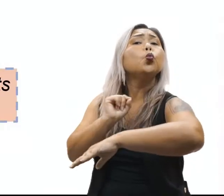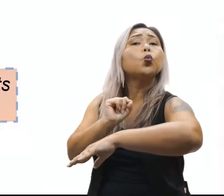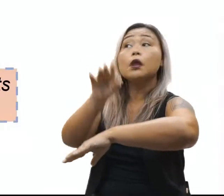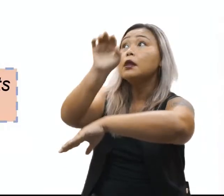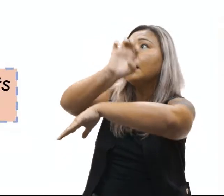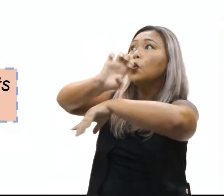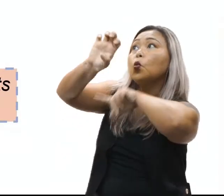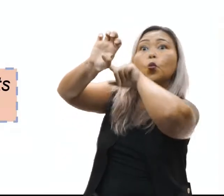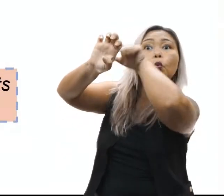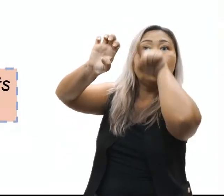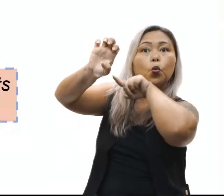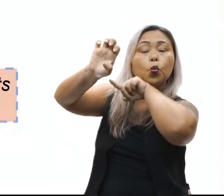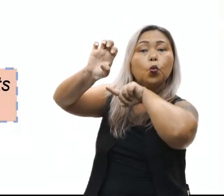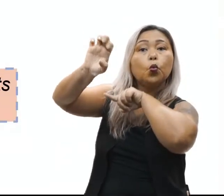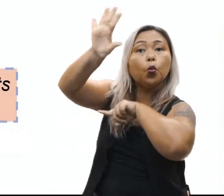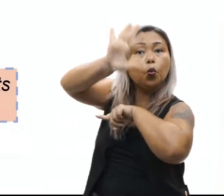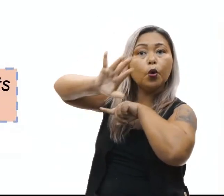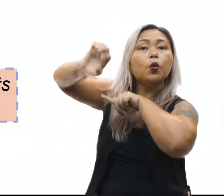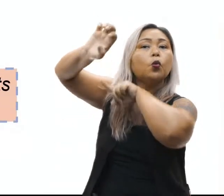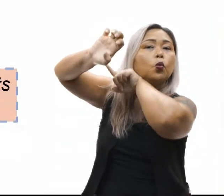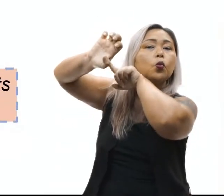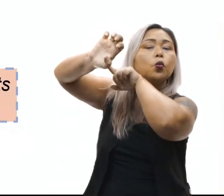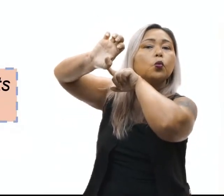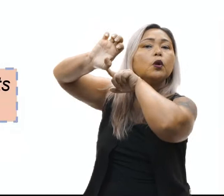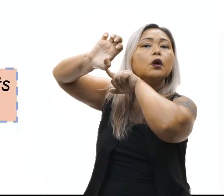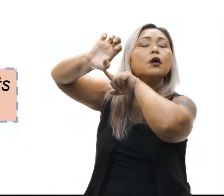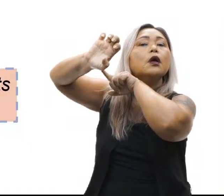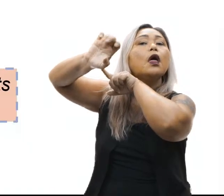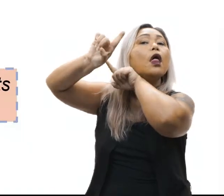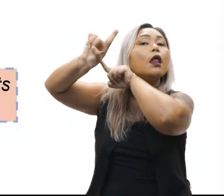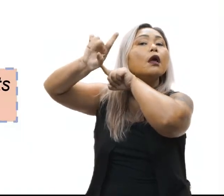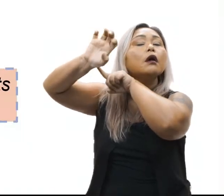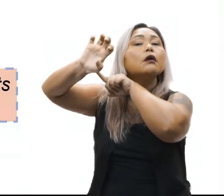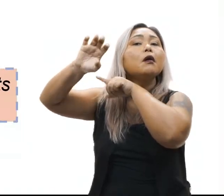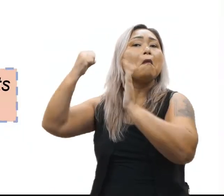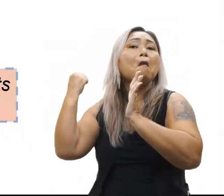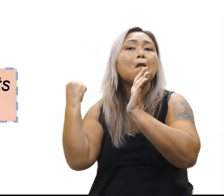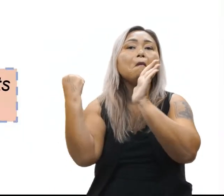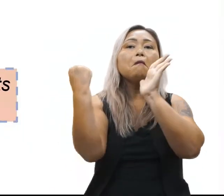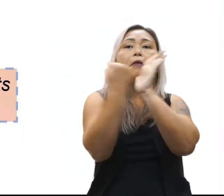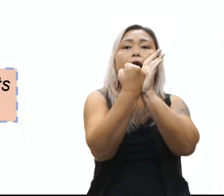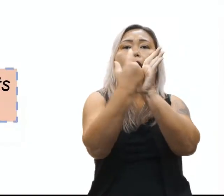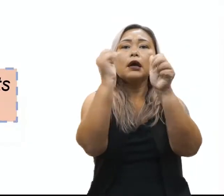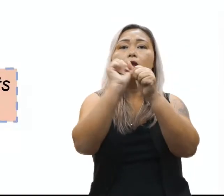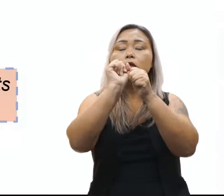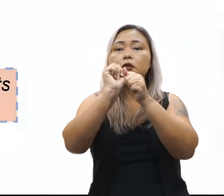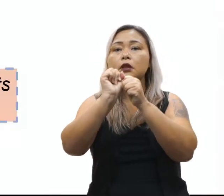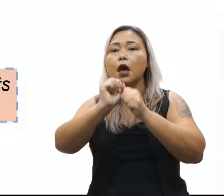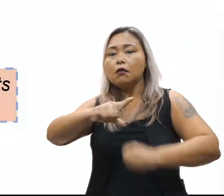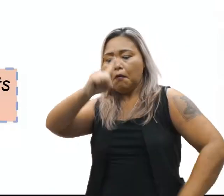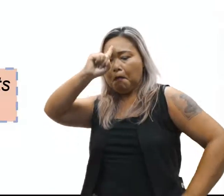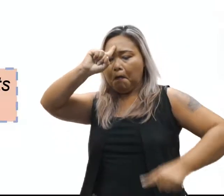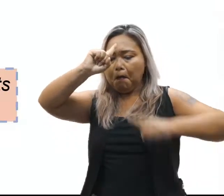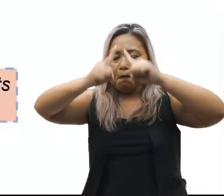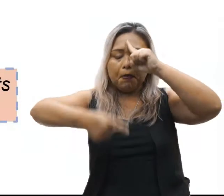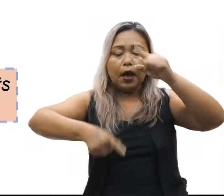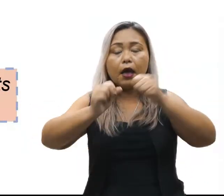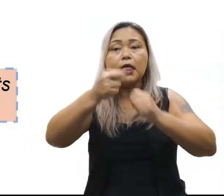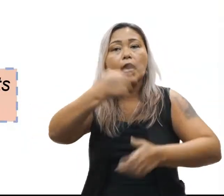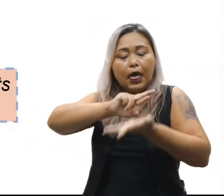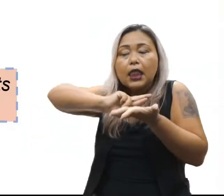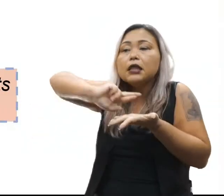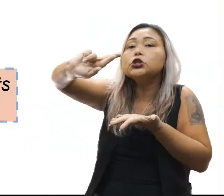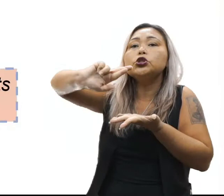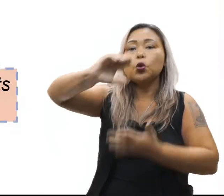está falando do continente europeu, no Ocidente, ela foi marcada pelo domínio da religião cristã, né? Você sabe